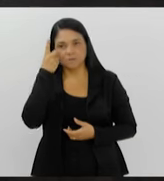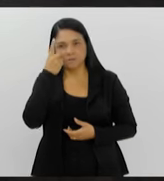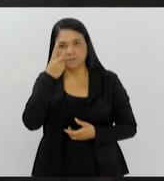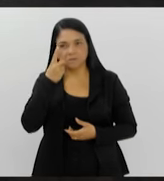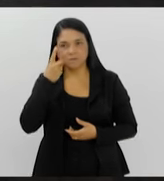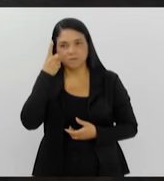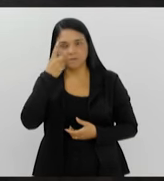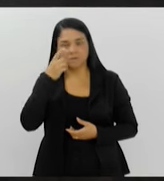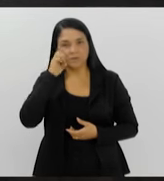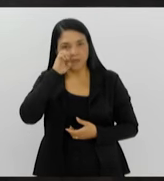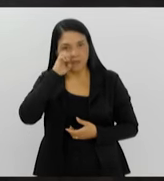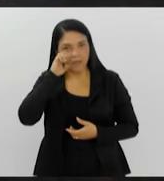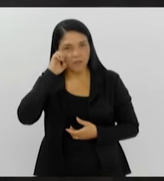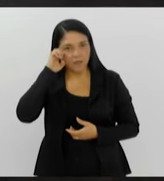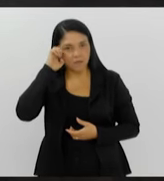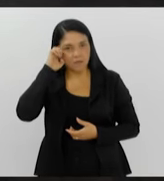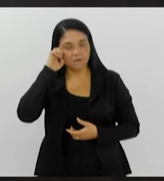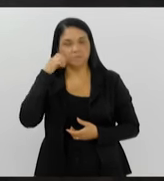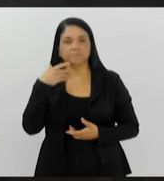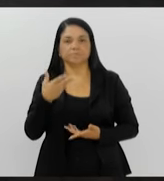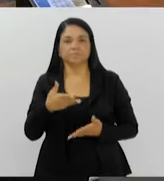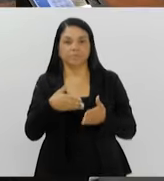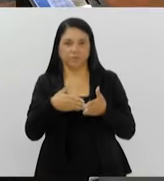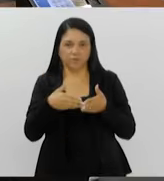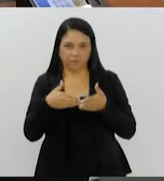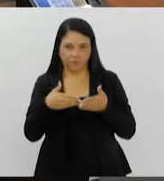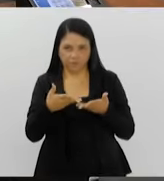deputada taimo por favor